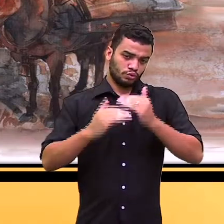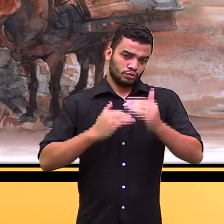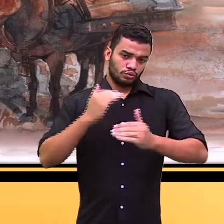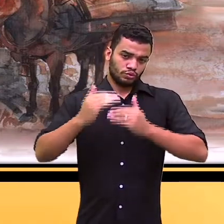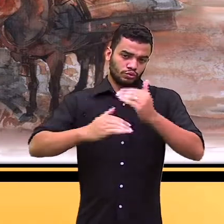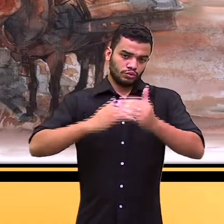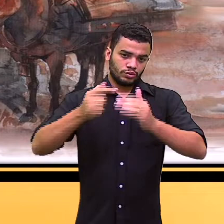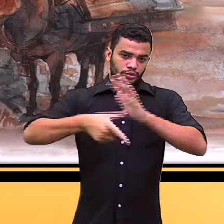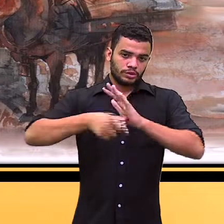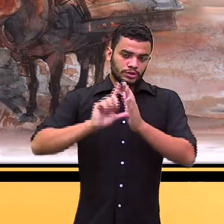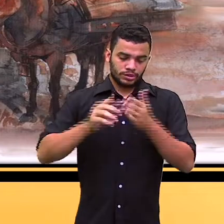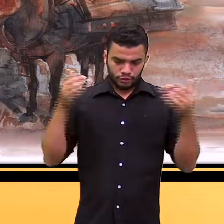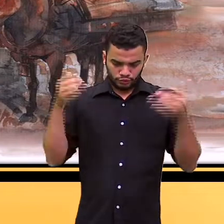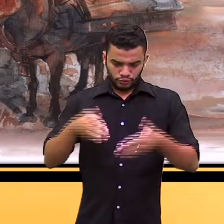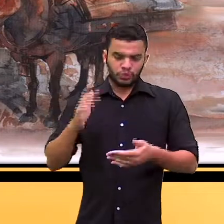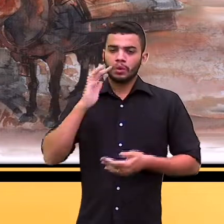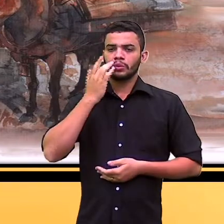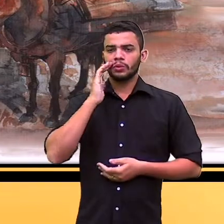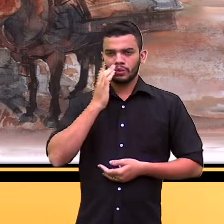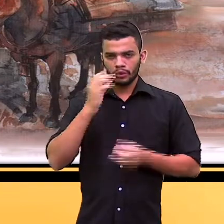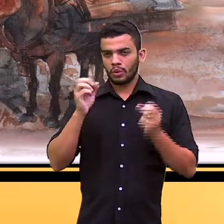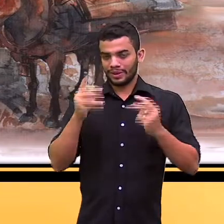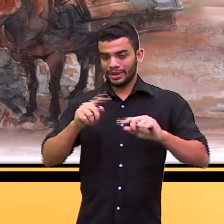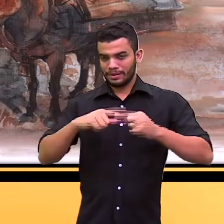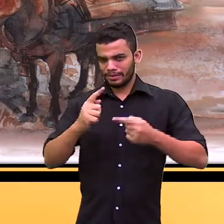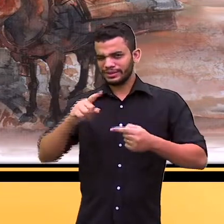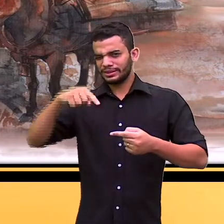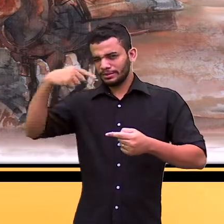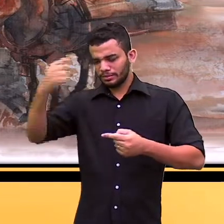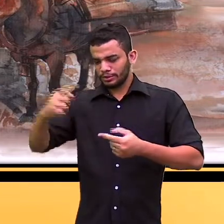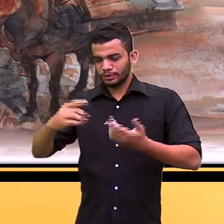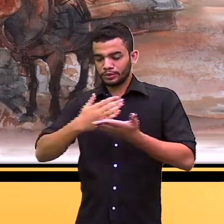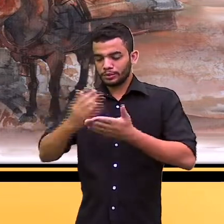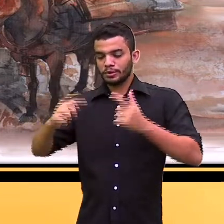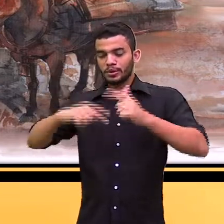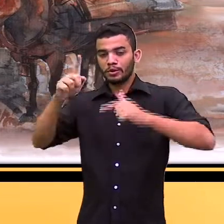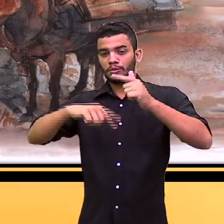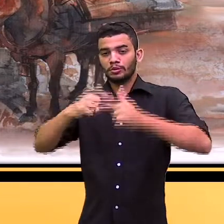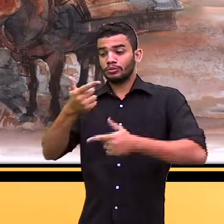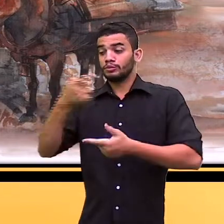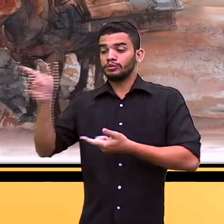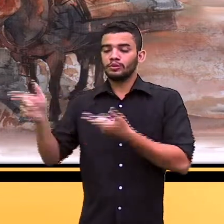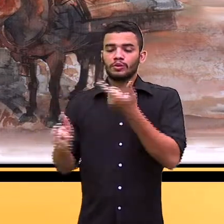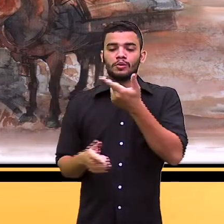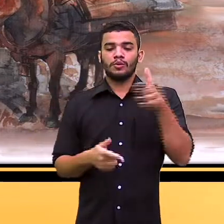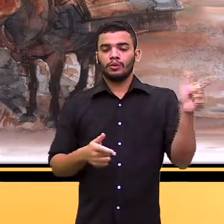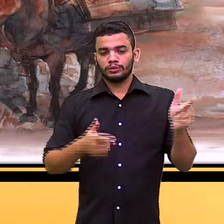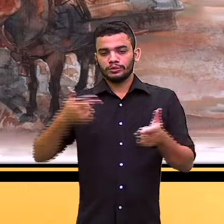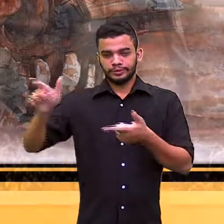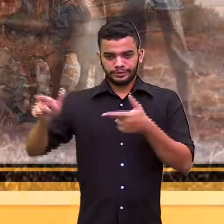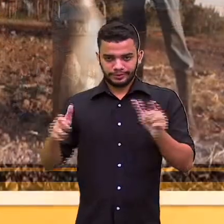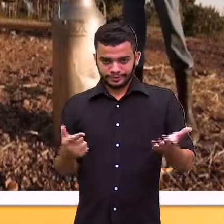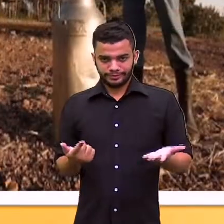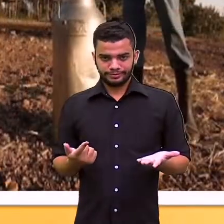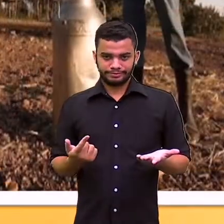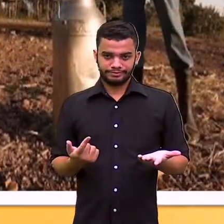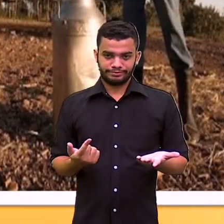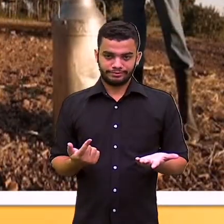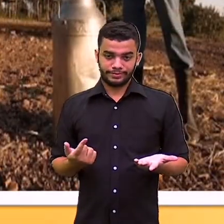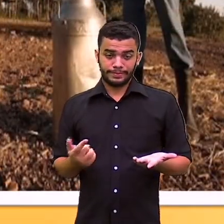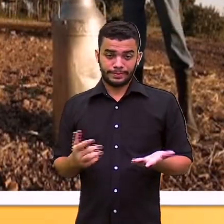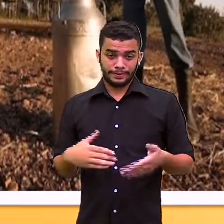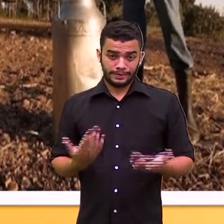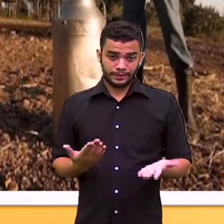ouro. E nós vamos ver outros 2 produtos principais na região das Minas. Dessa forma, a partir da